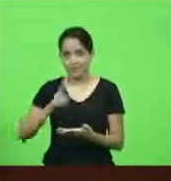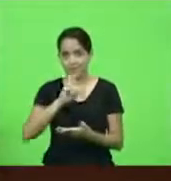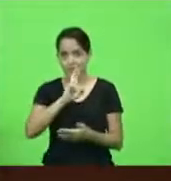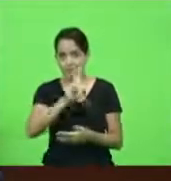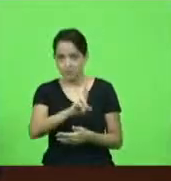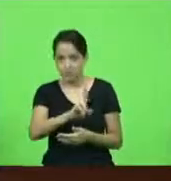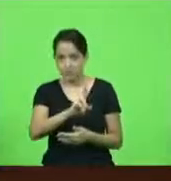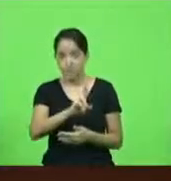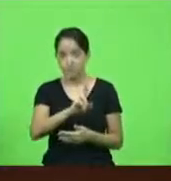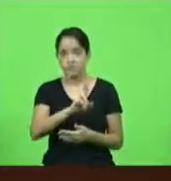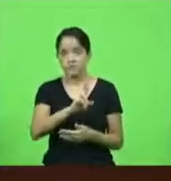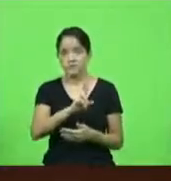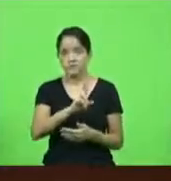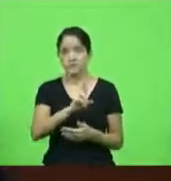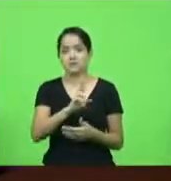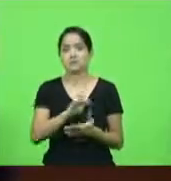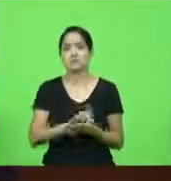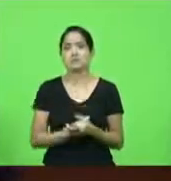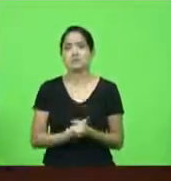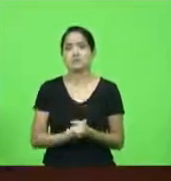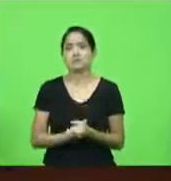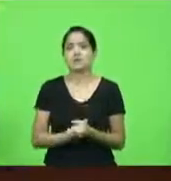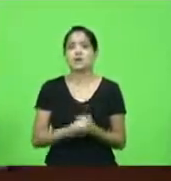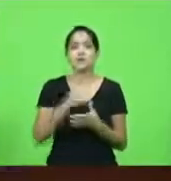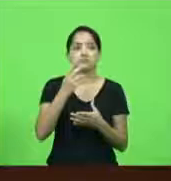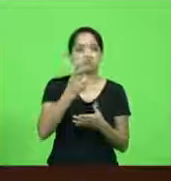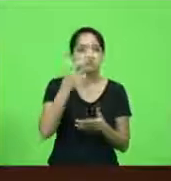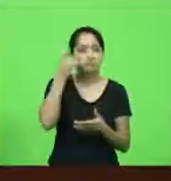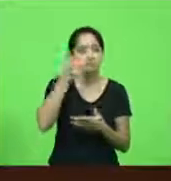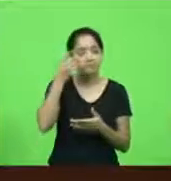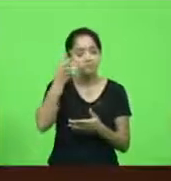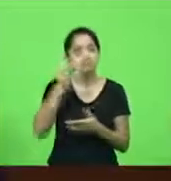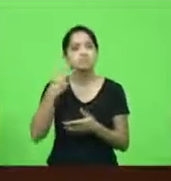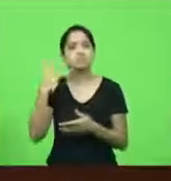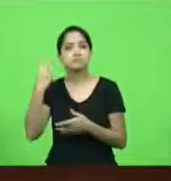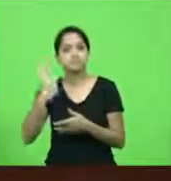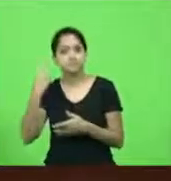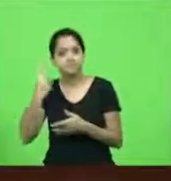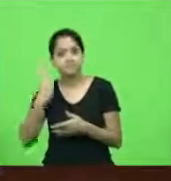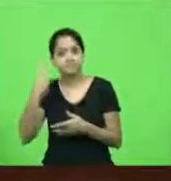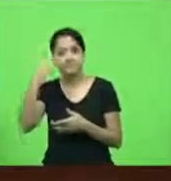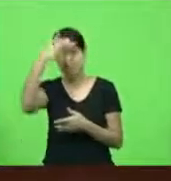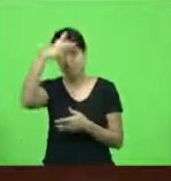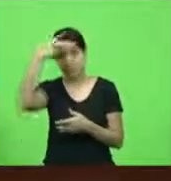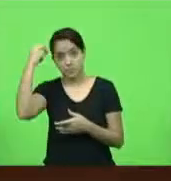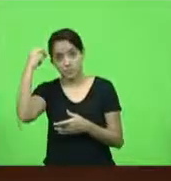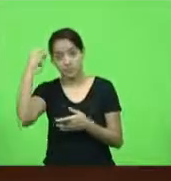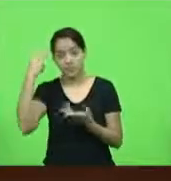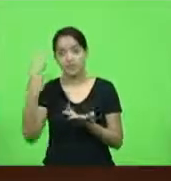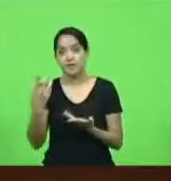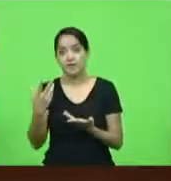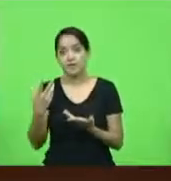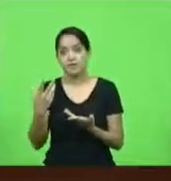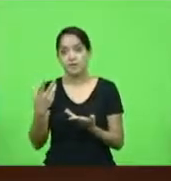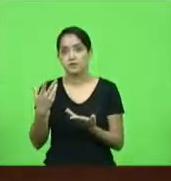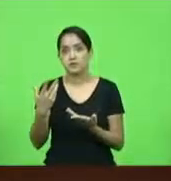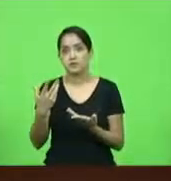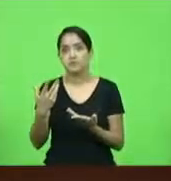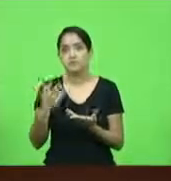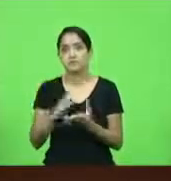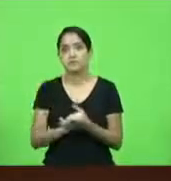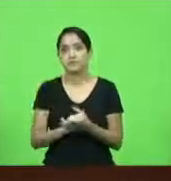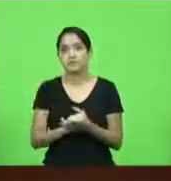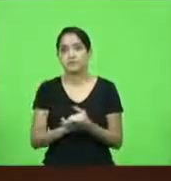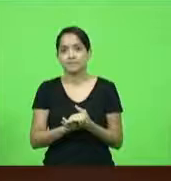de Santa Catarina, das forças, dos deputados, dos vereadores, dos prefeitos que estão com a situação